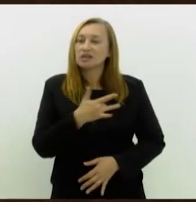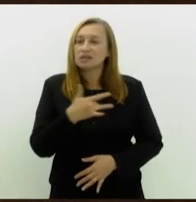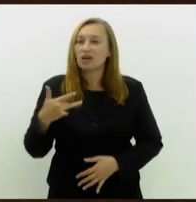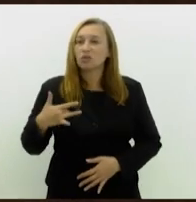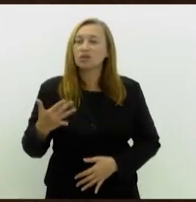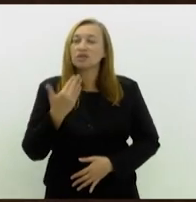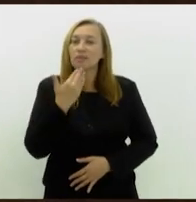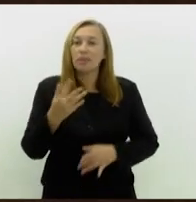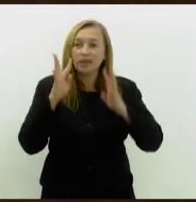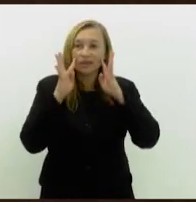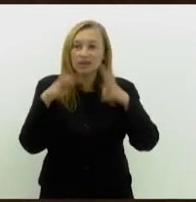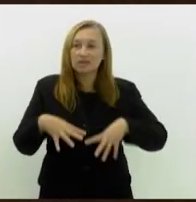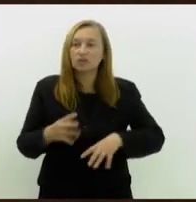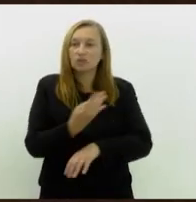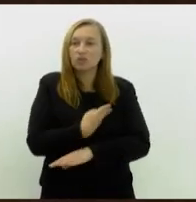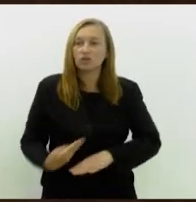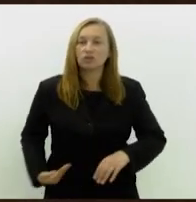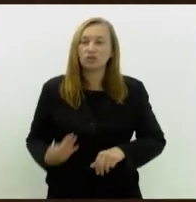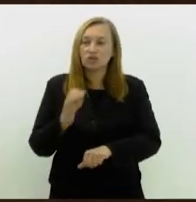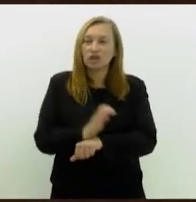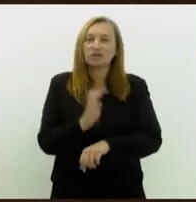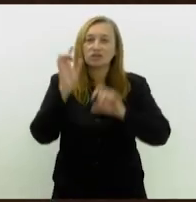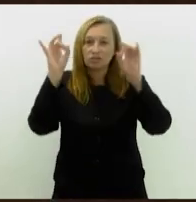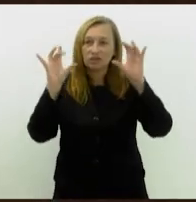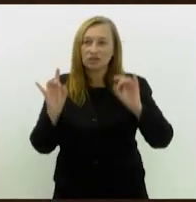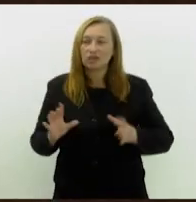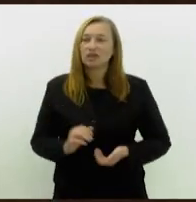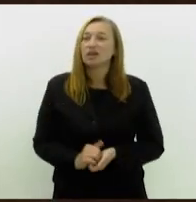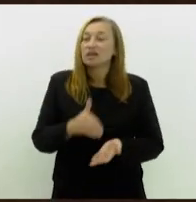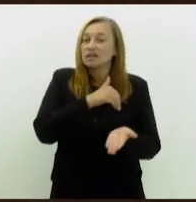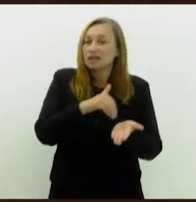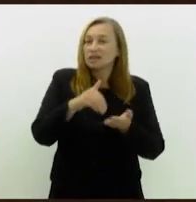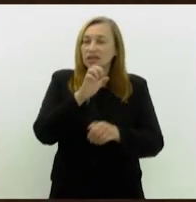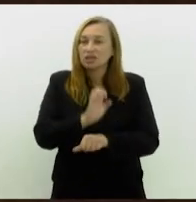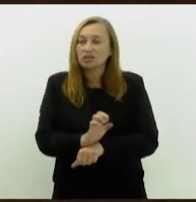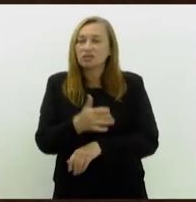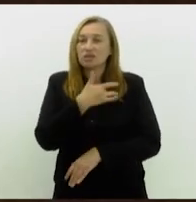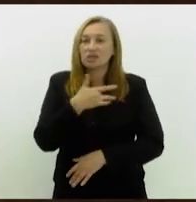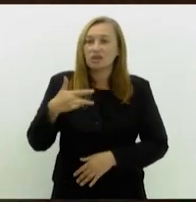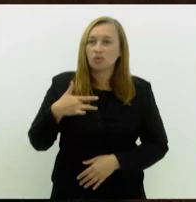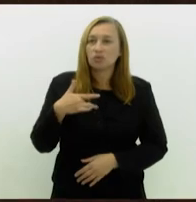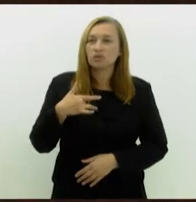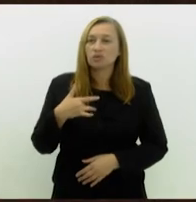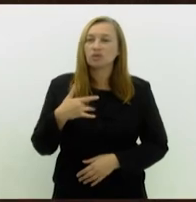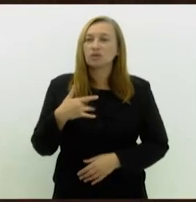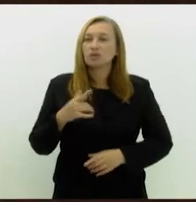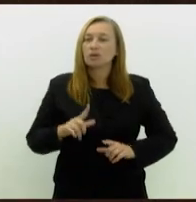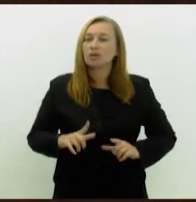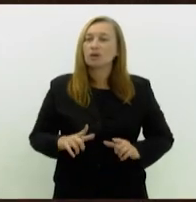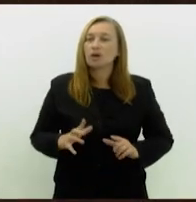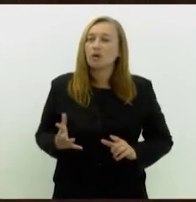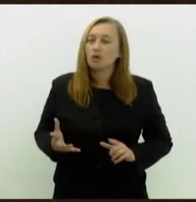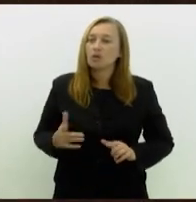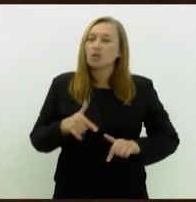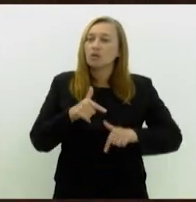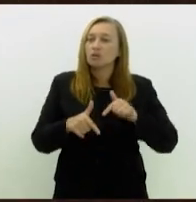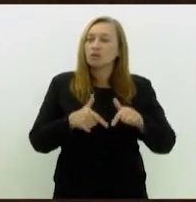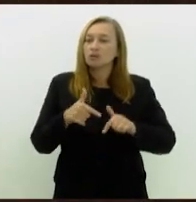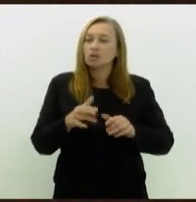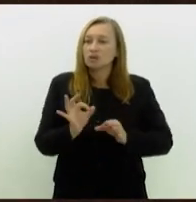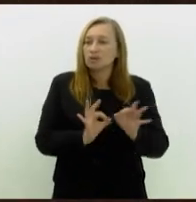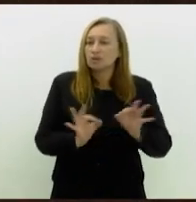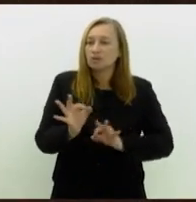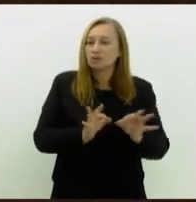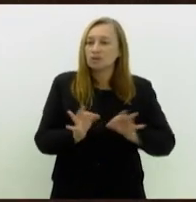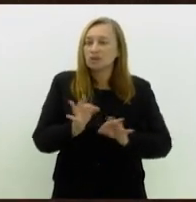pede atenção do governo do estado em especial a secretar Estadual da saúde para o pleno funcionamento do programa nos municípios de